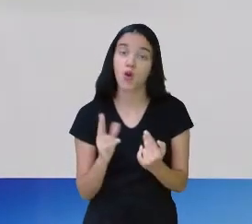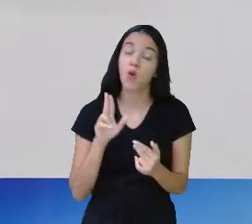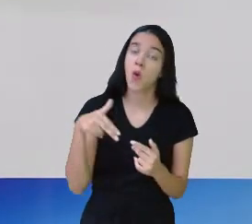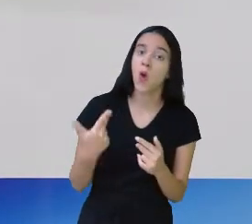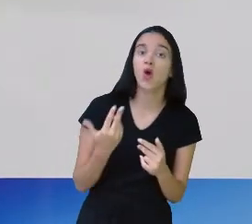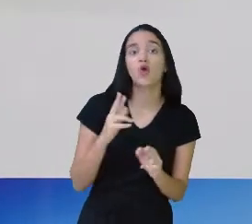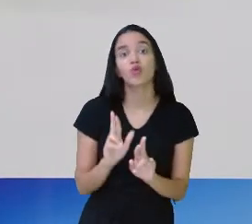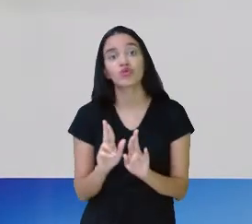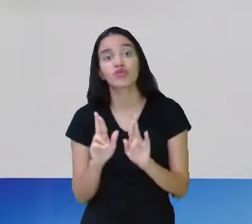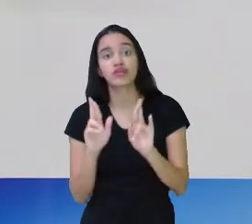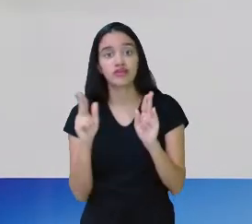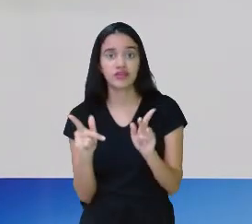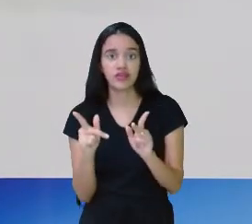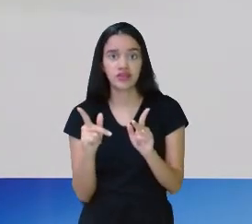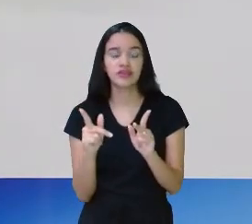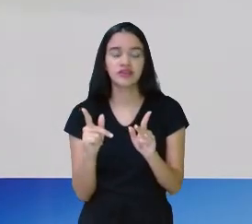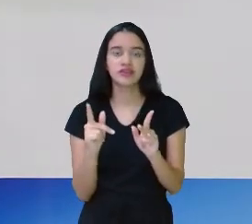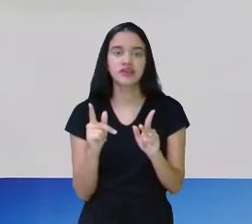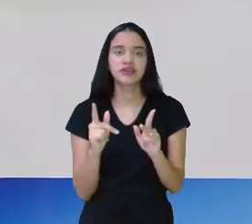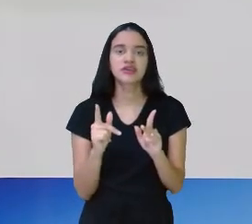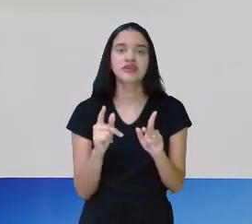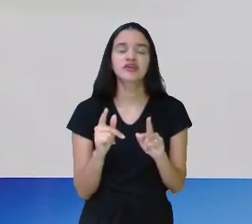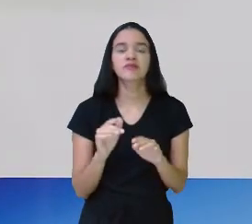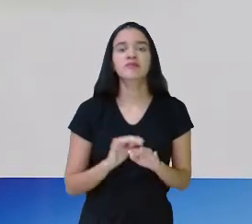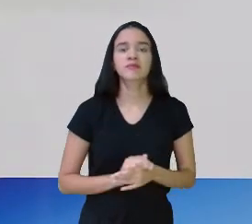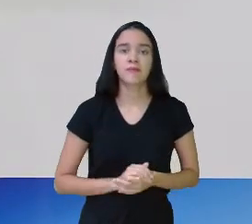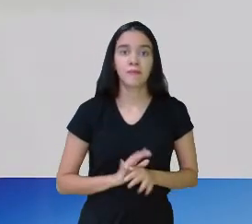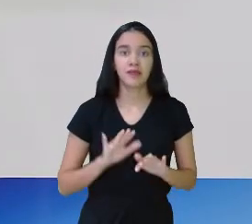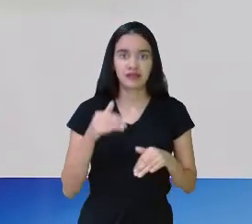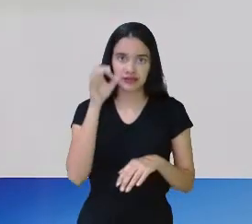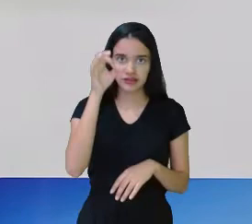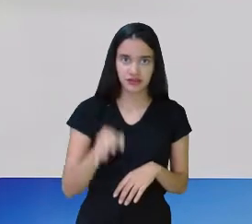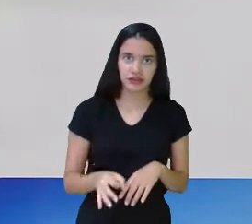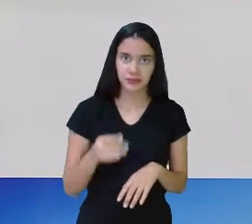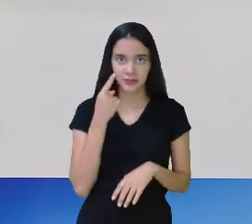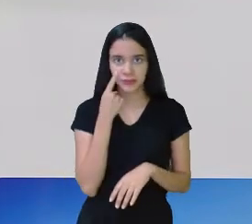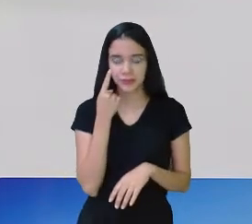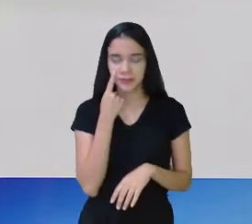diferentes, ou 2 lados iguais e um diferente, certo?